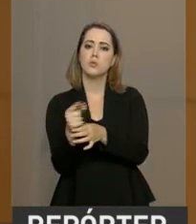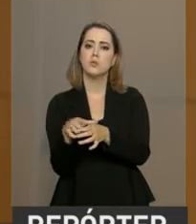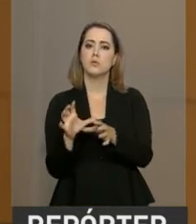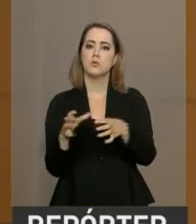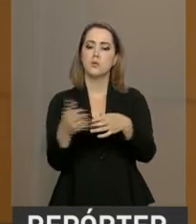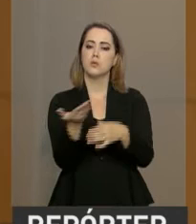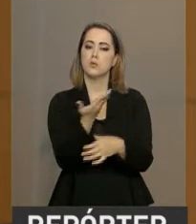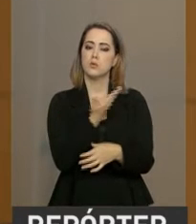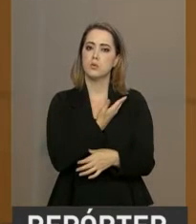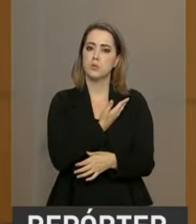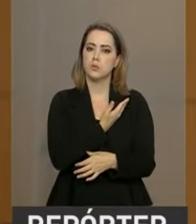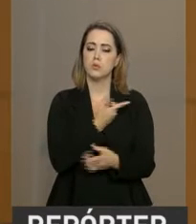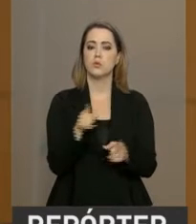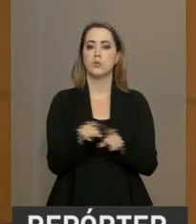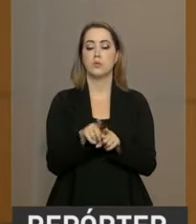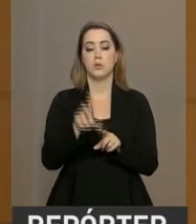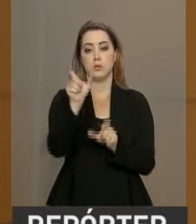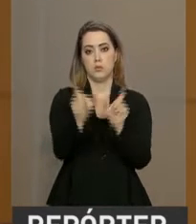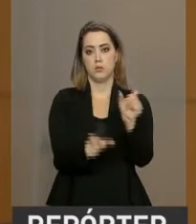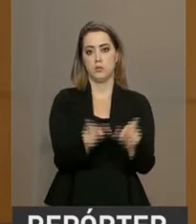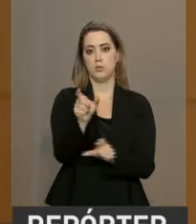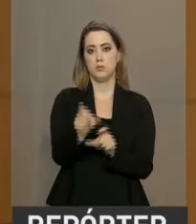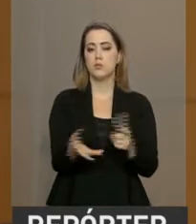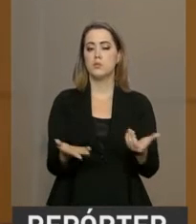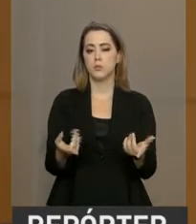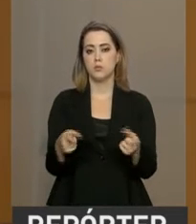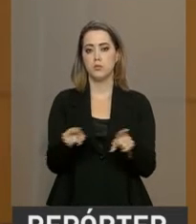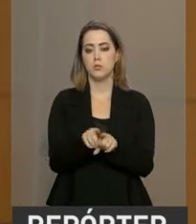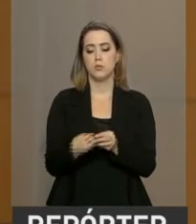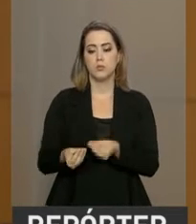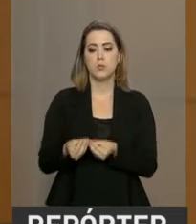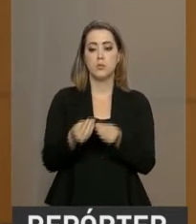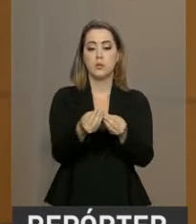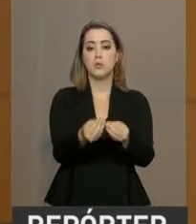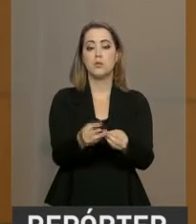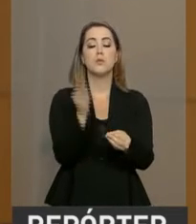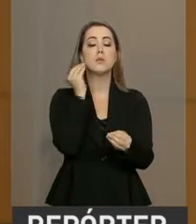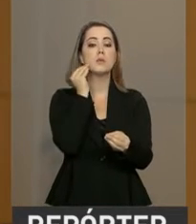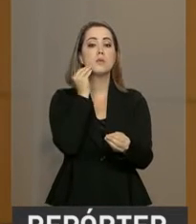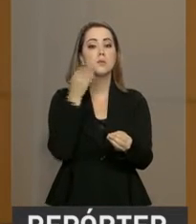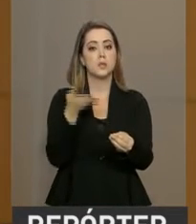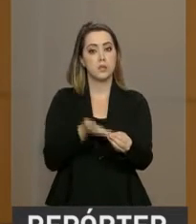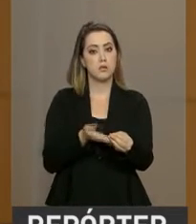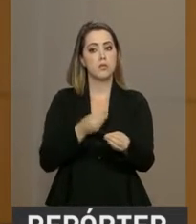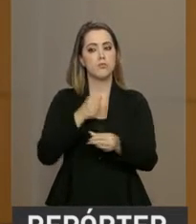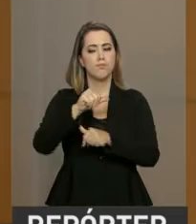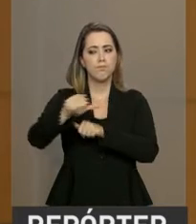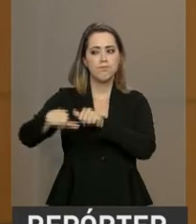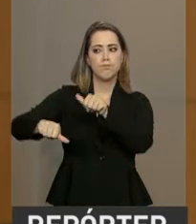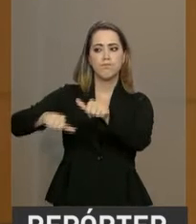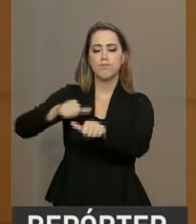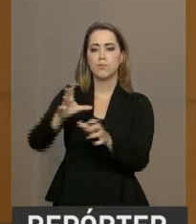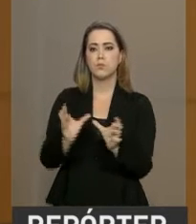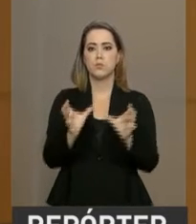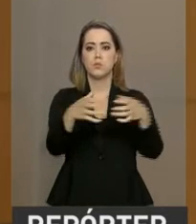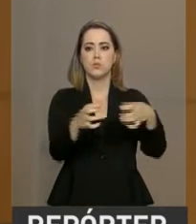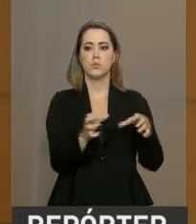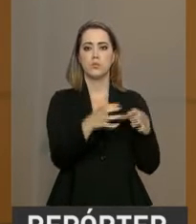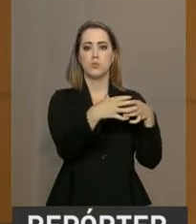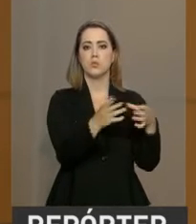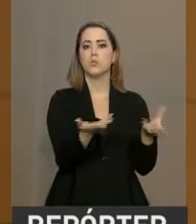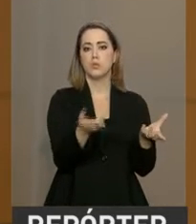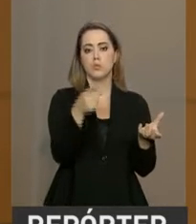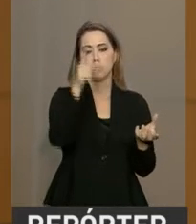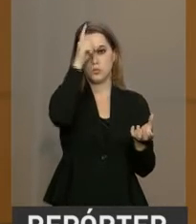anos, quanto as pacientes que integram o grupo Amigas do Peito, para levar essa experiência e ajudar os profissionais dos